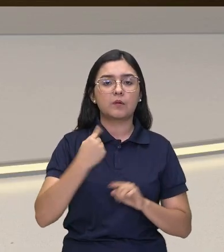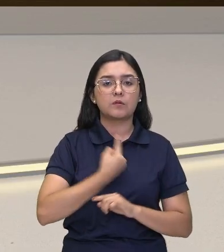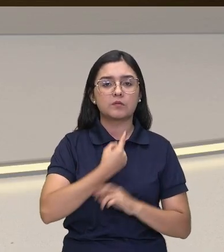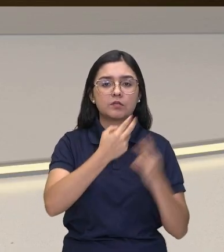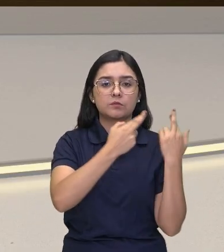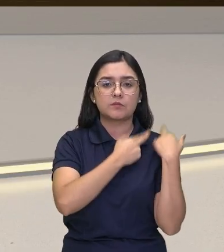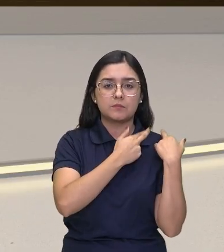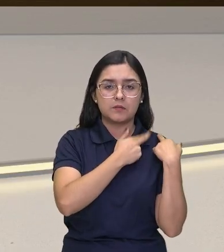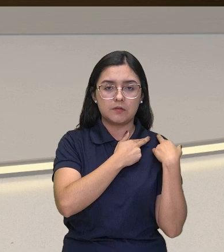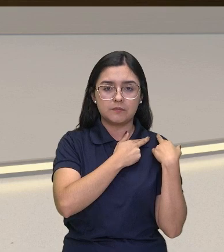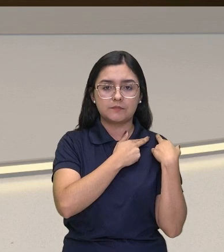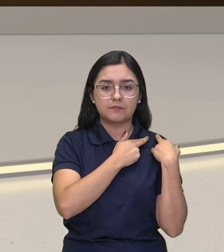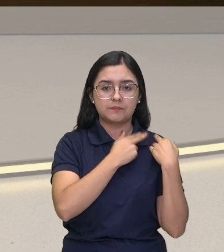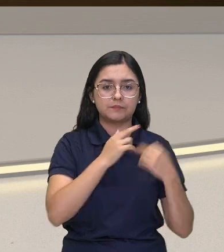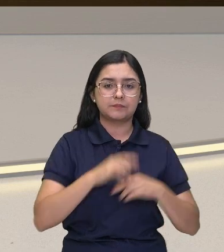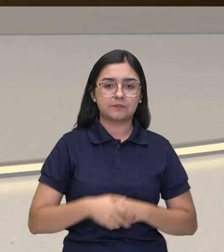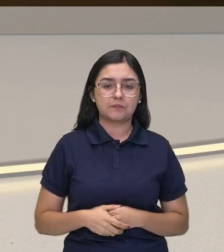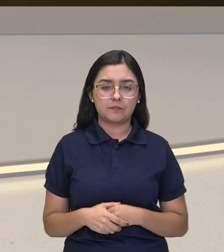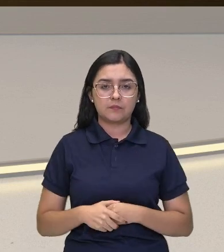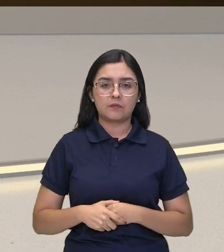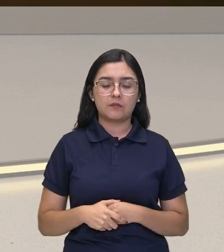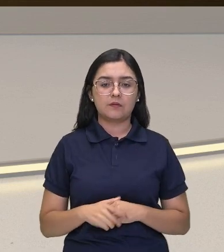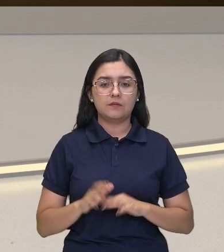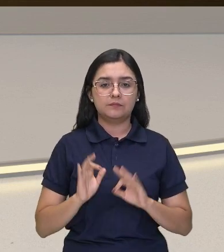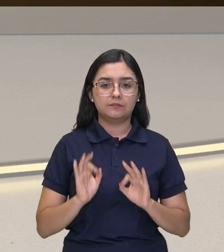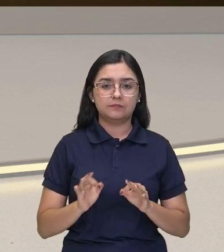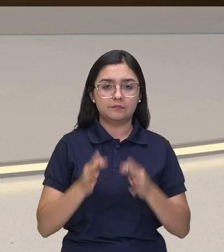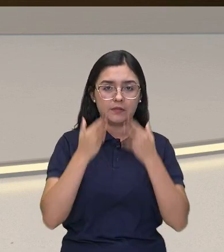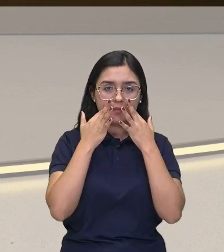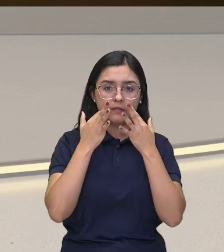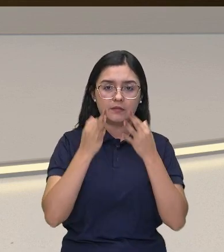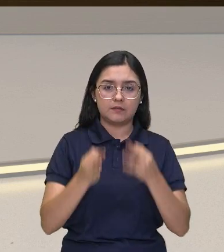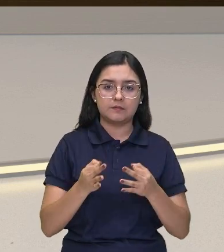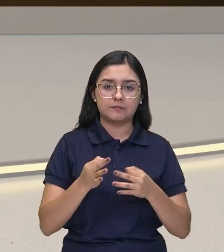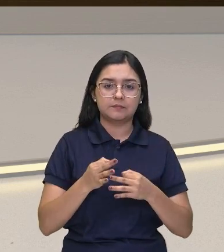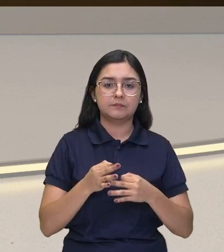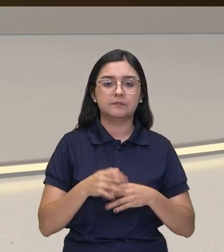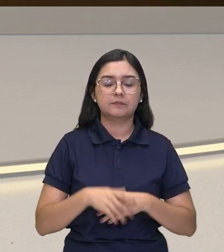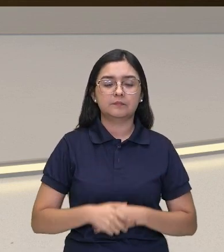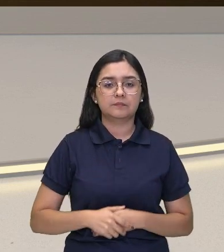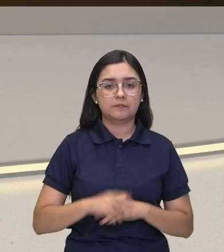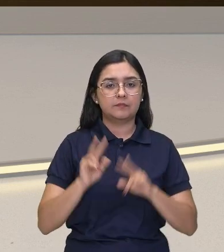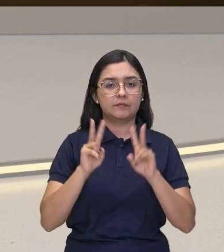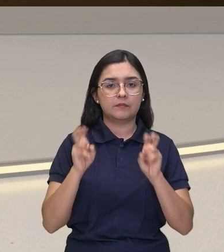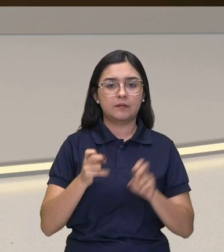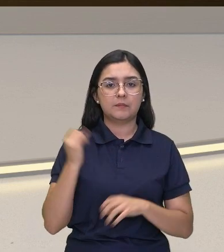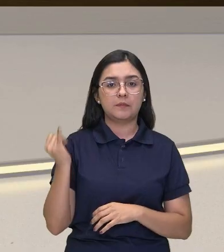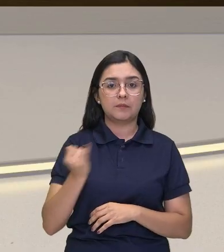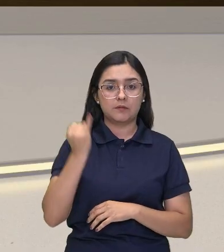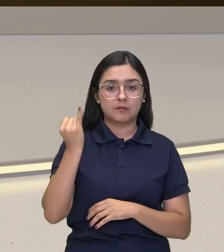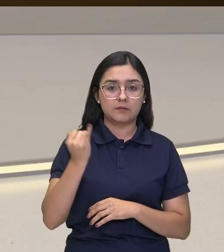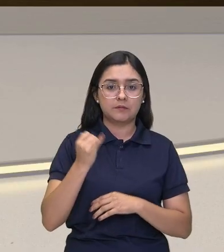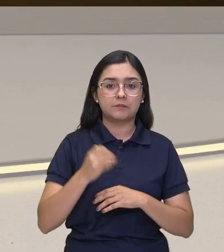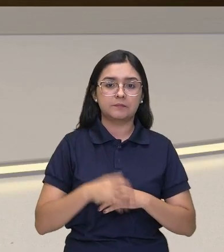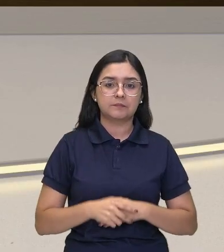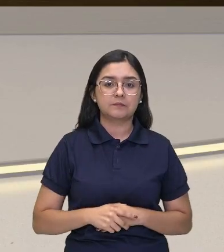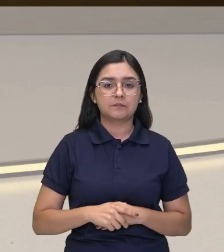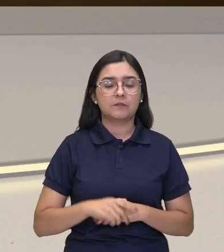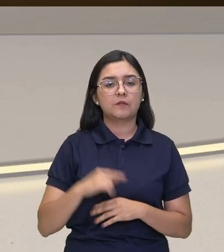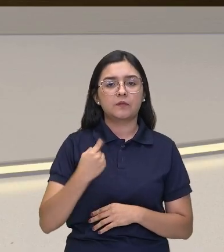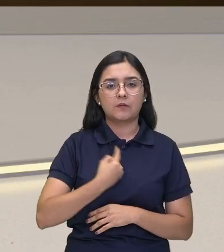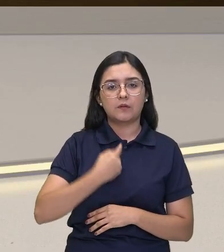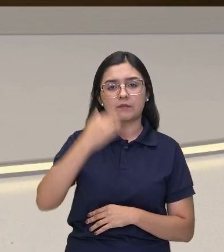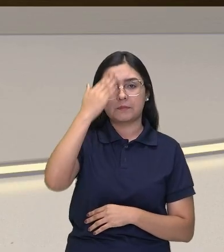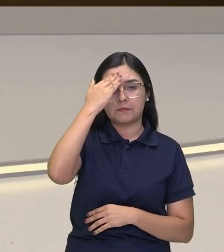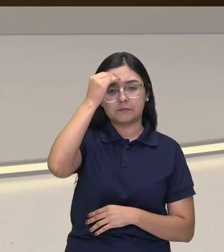com relação a tudo isso. Beleza, pessoal? Então prestem atenção, esse é um tema muito importante, muito atual, para a gente poder saber mais aí